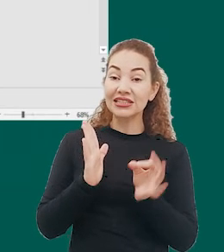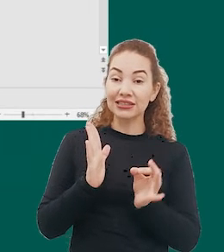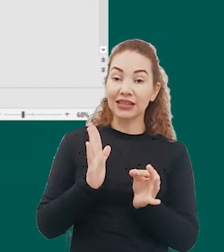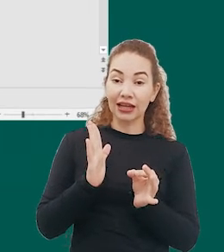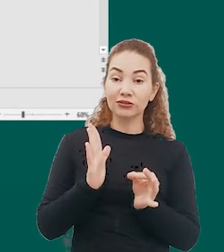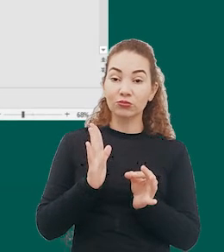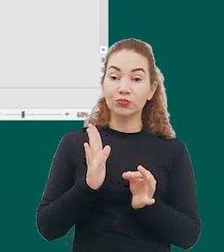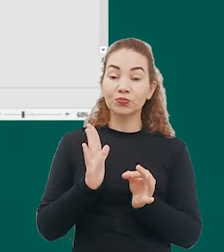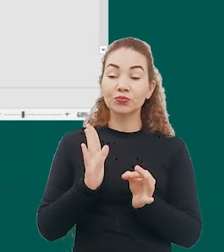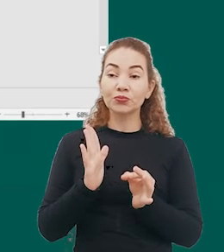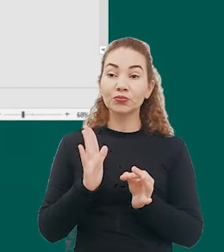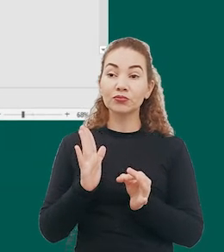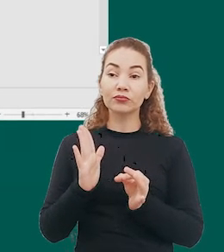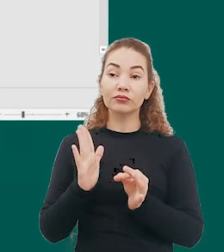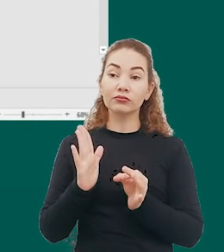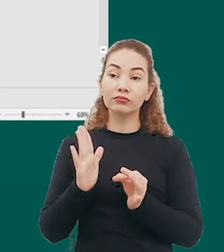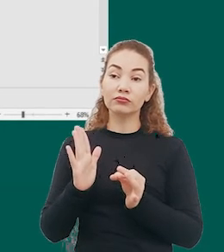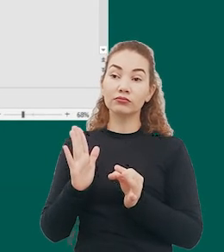declaração,